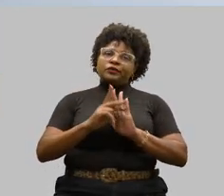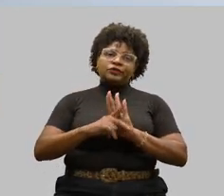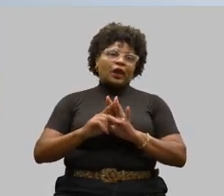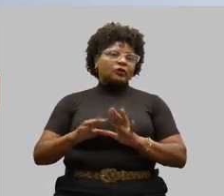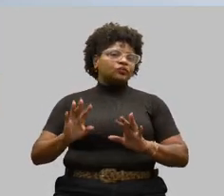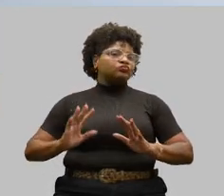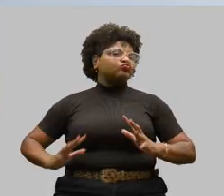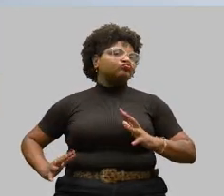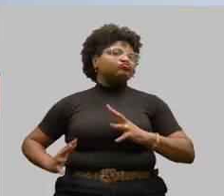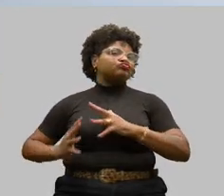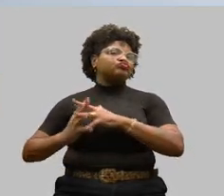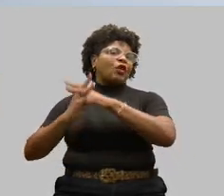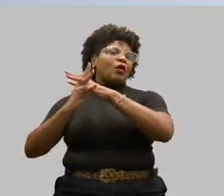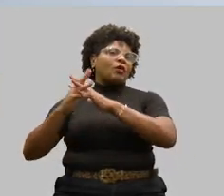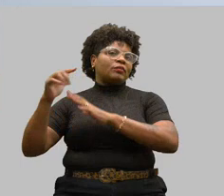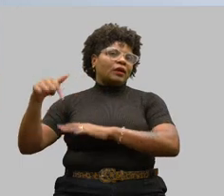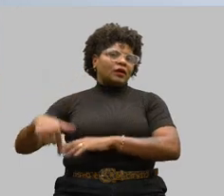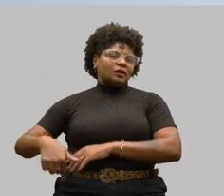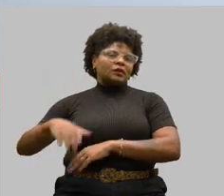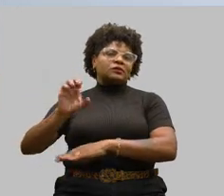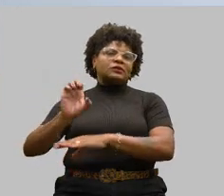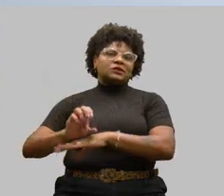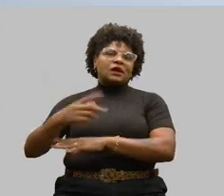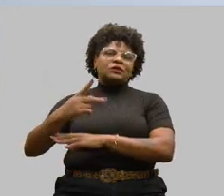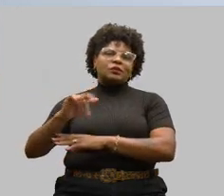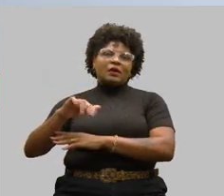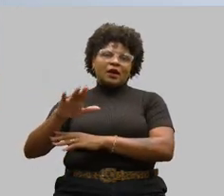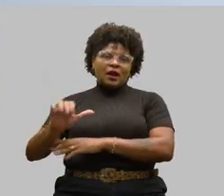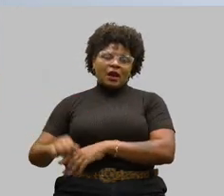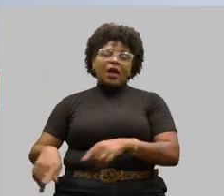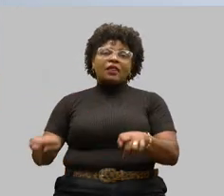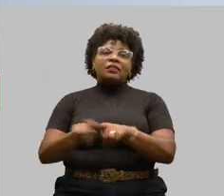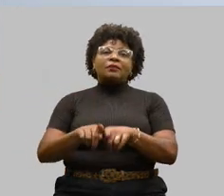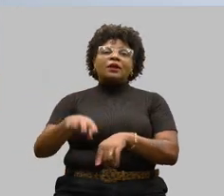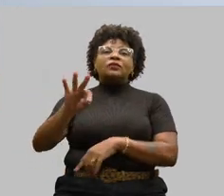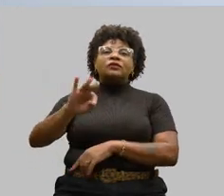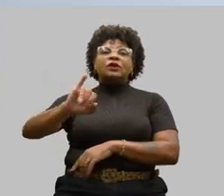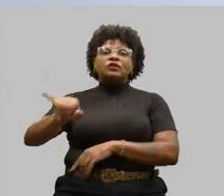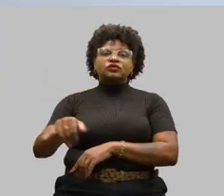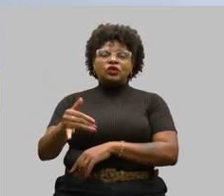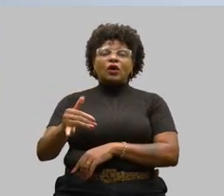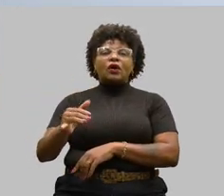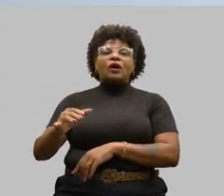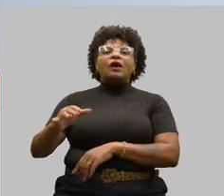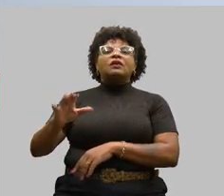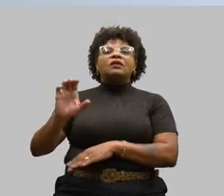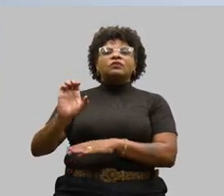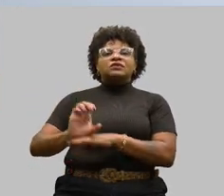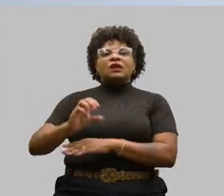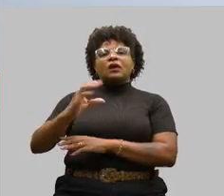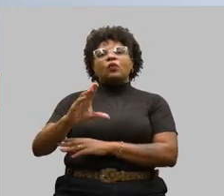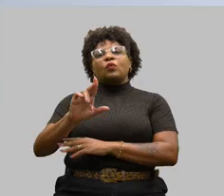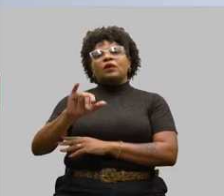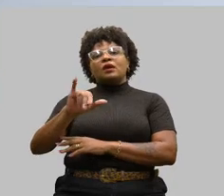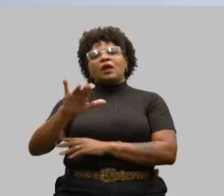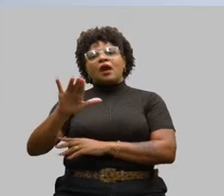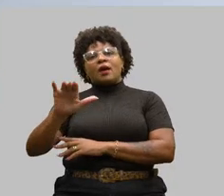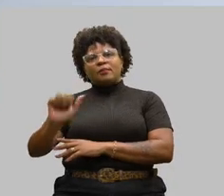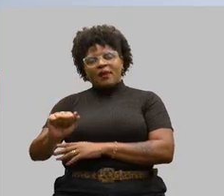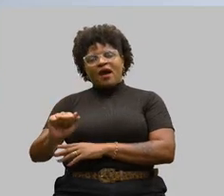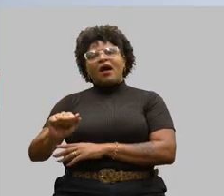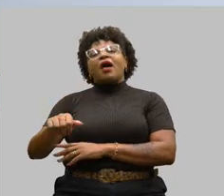também o TJ de Cuiabá na mesma área de inclusão digital então administração pública